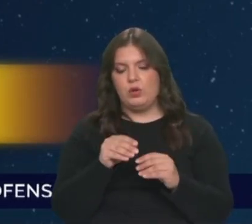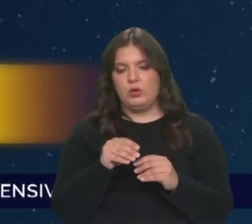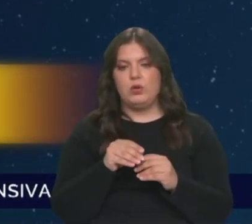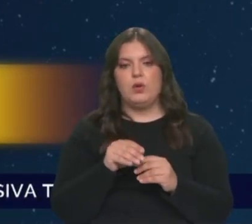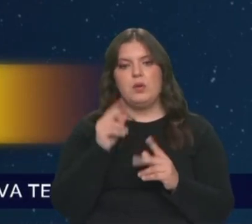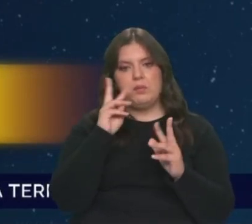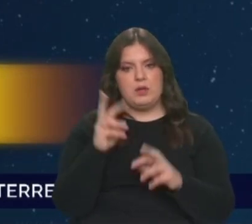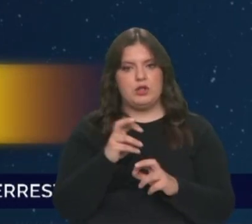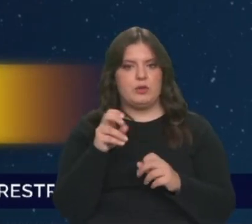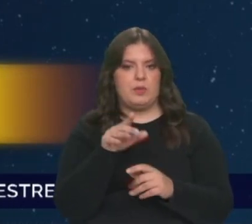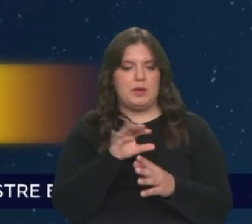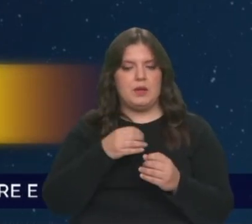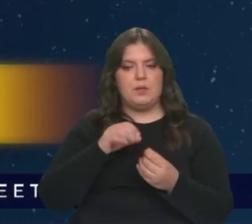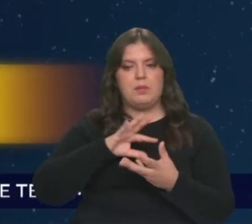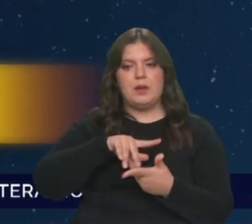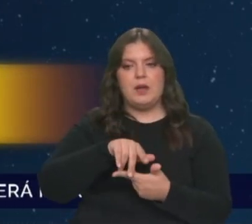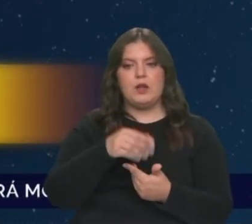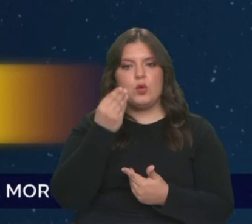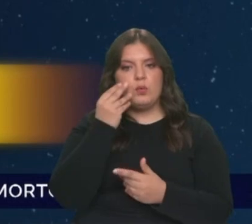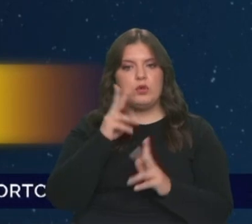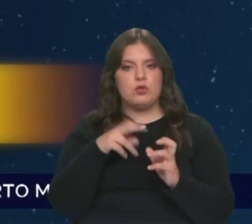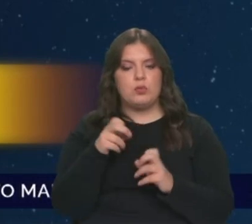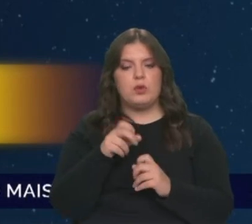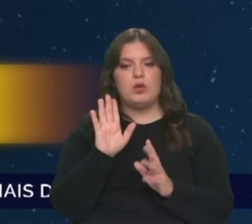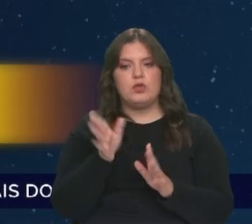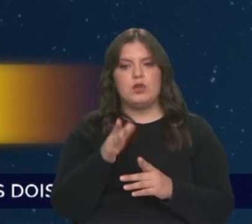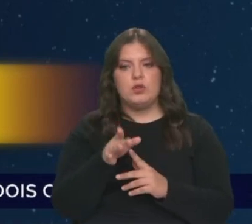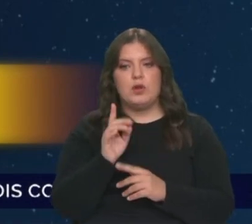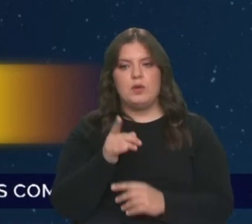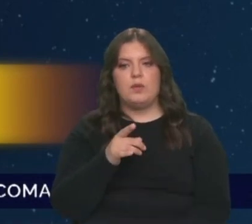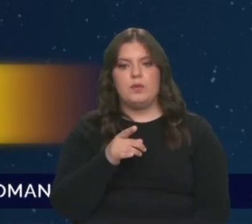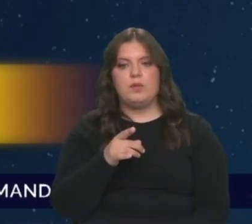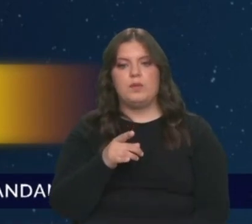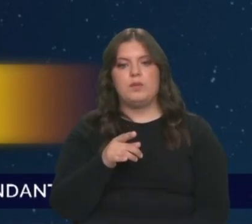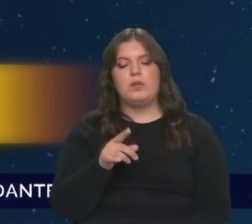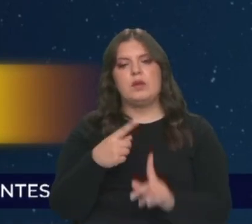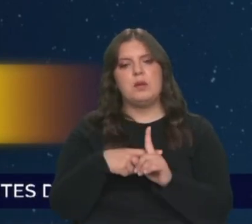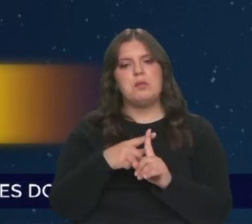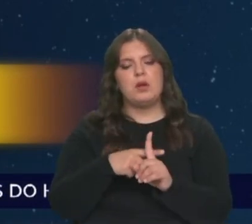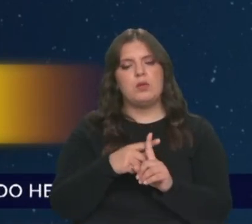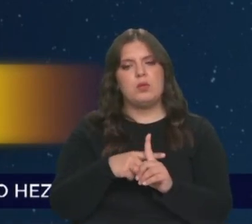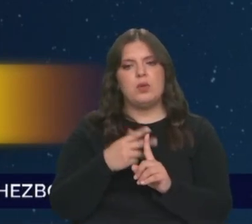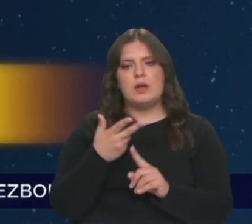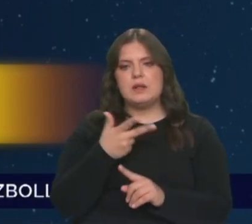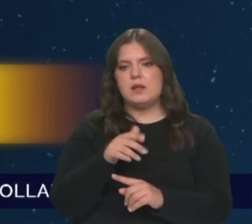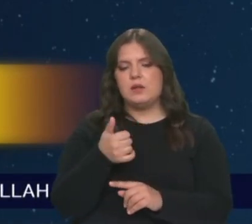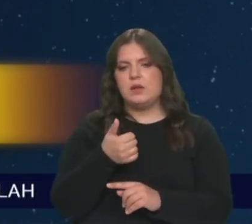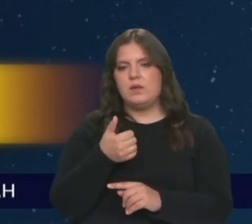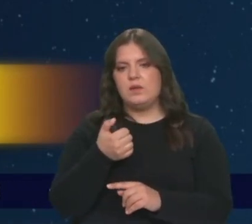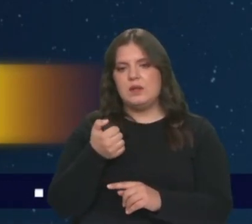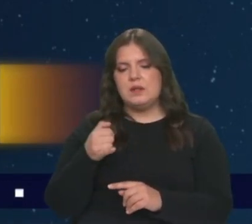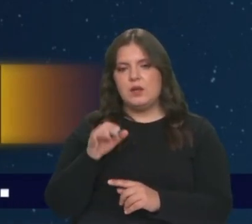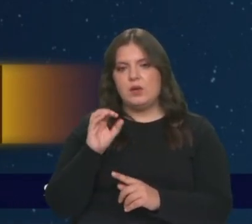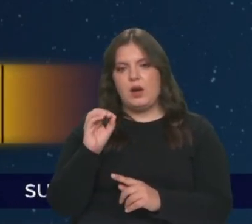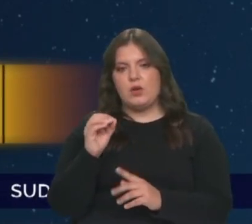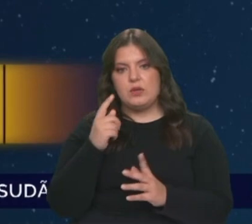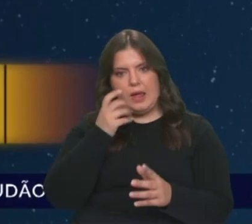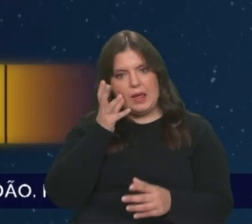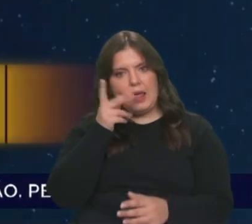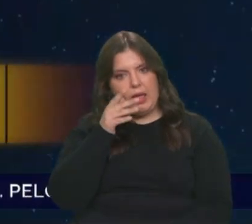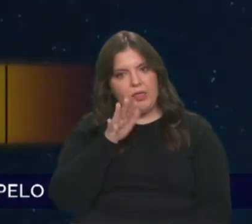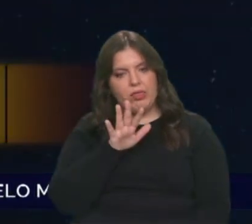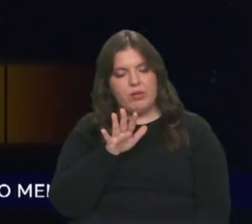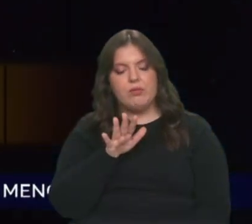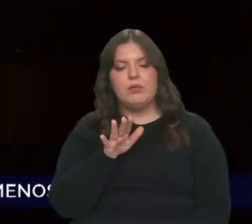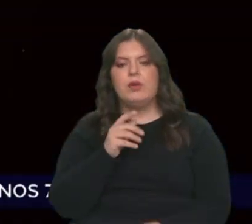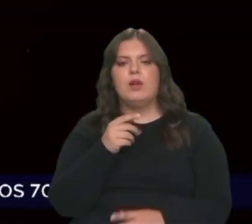a descoberta deste planeta. Como é que descobriram? Olha, este é um planeta, já agora, que tem uma temperatura à superfície de cerca de 125 graus, portanto é quentinho.